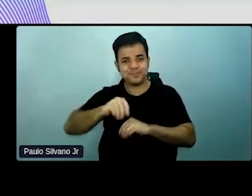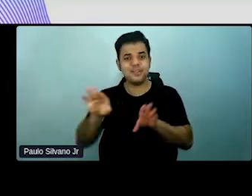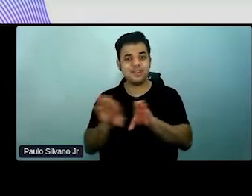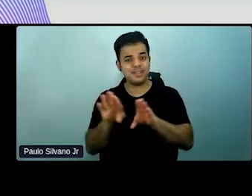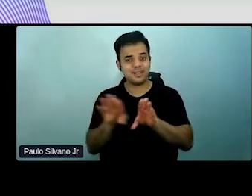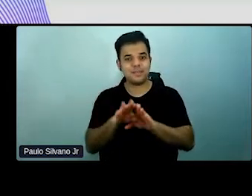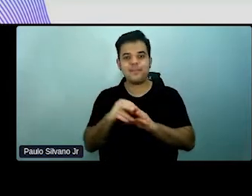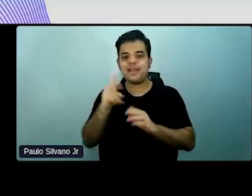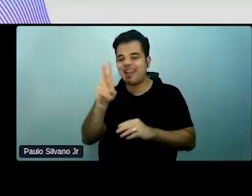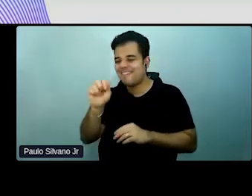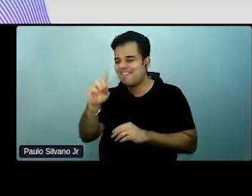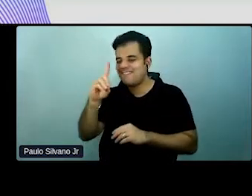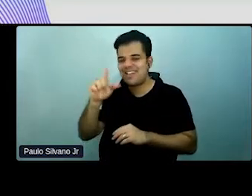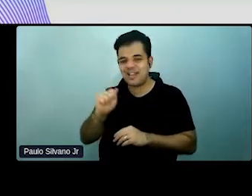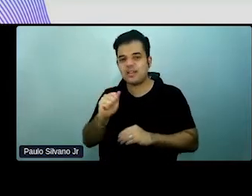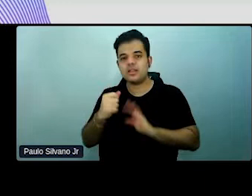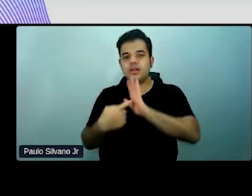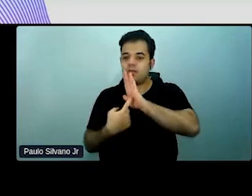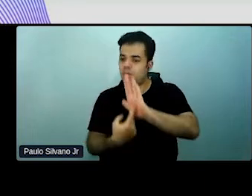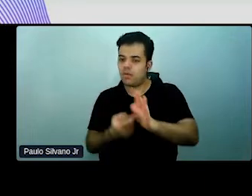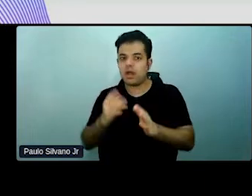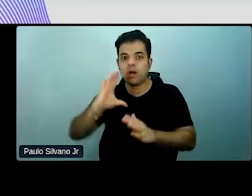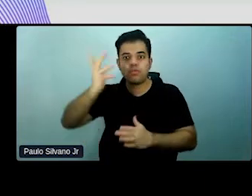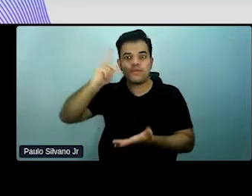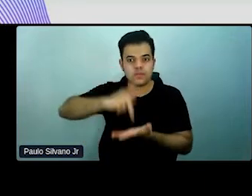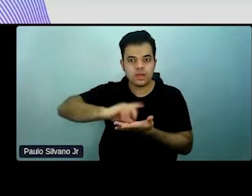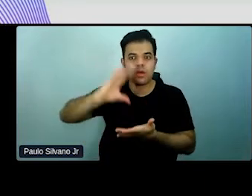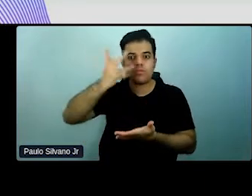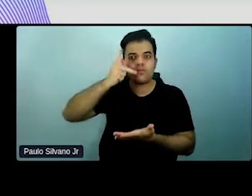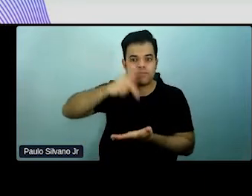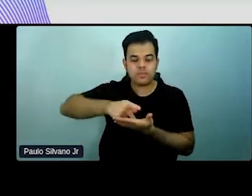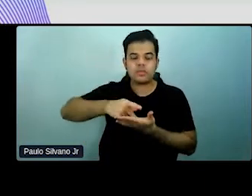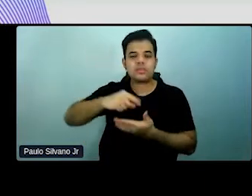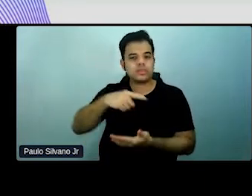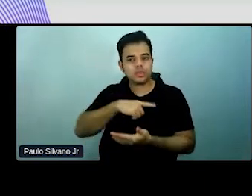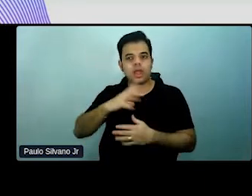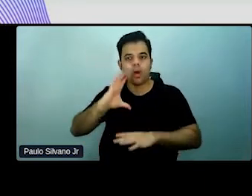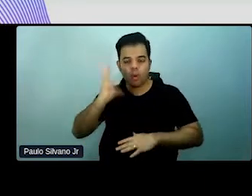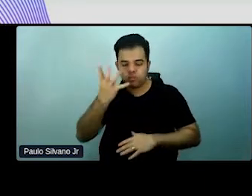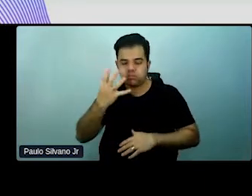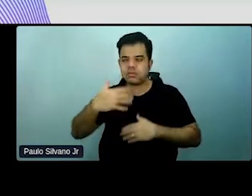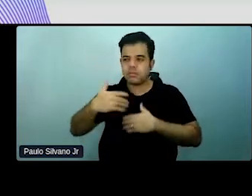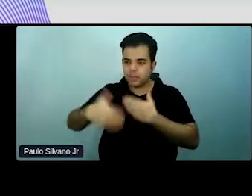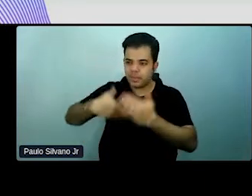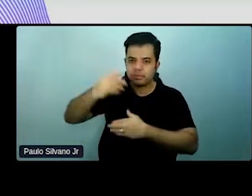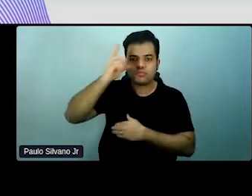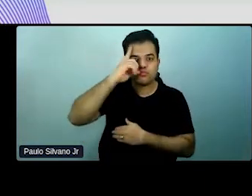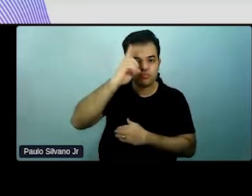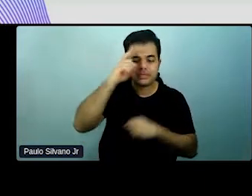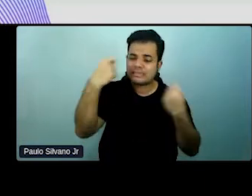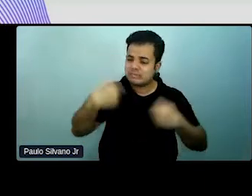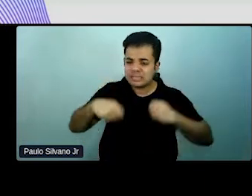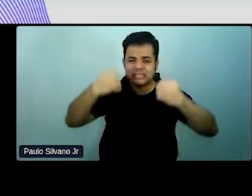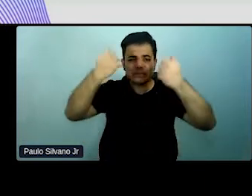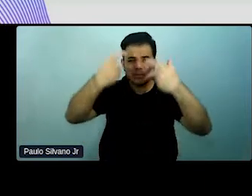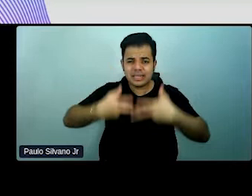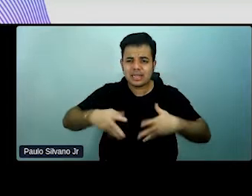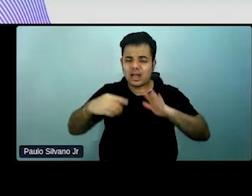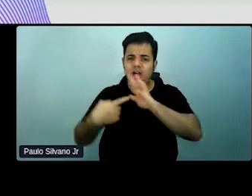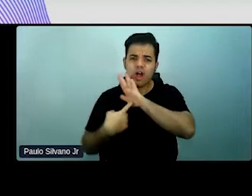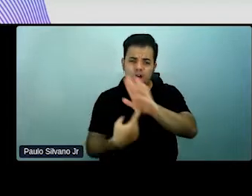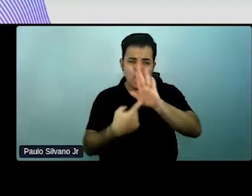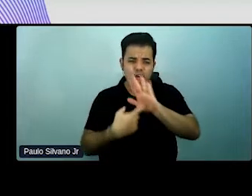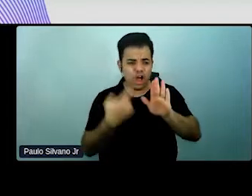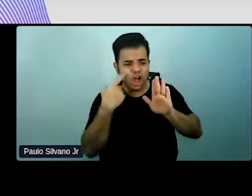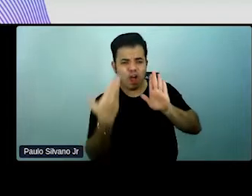como de fatos, coisas que fazem parte da nossa rotina e que a gente precisa falar a respeito. A gente tem a